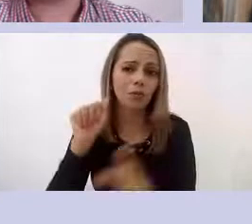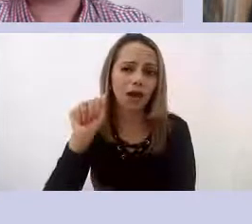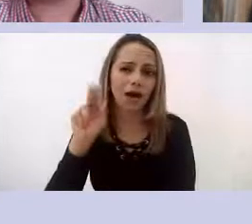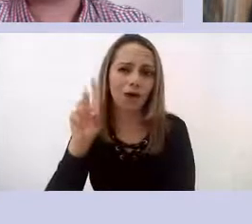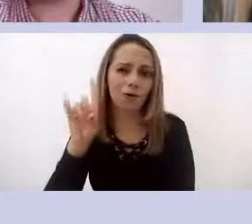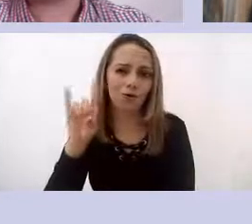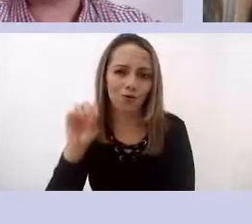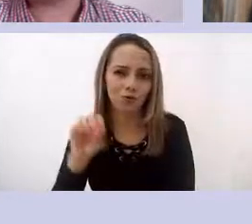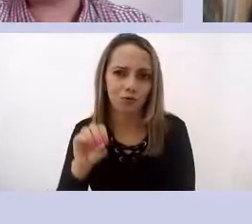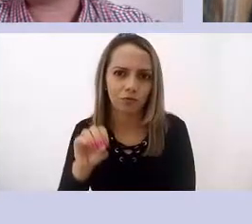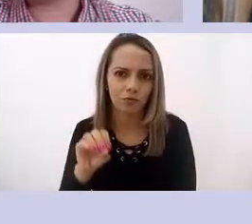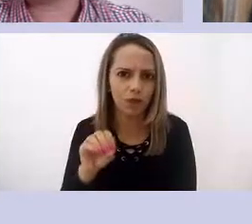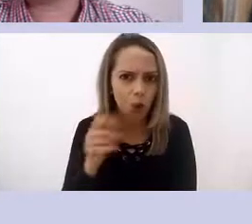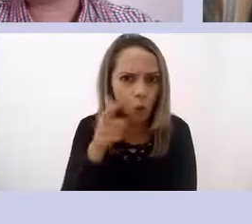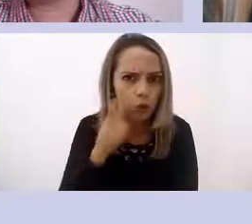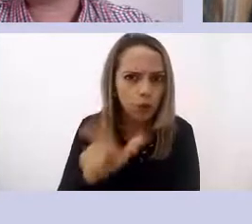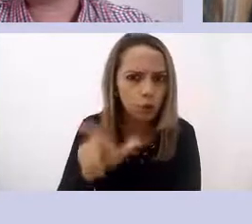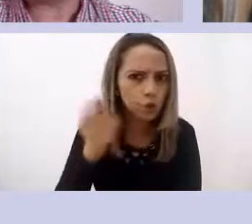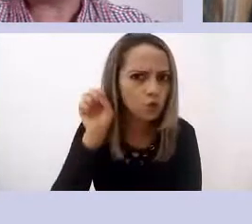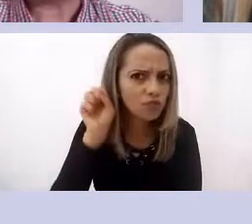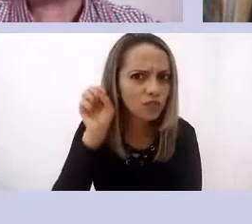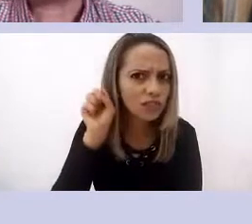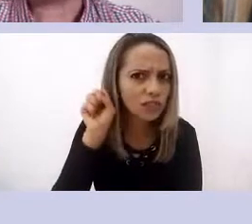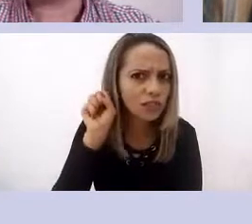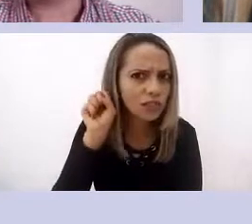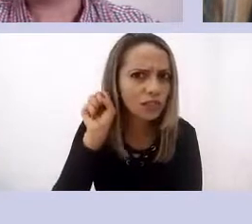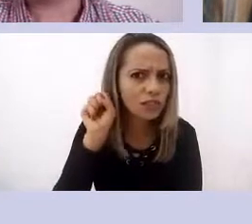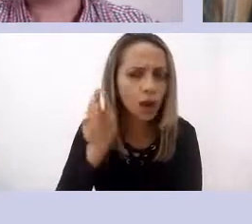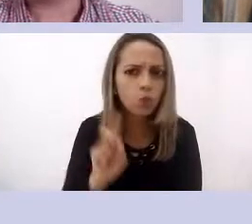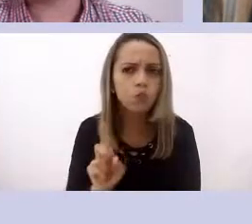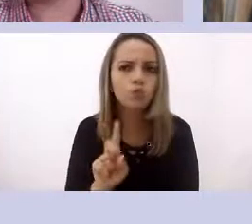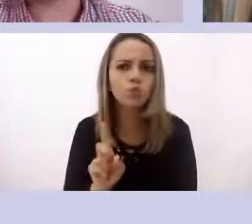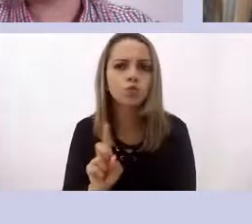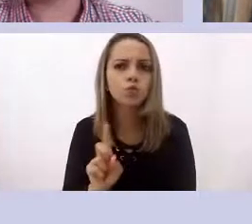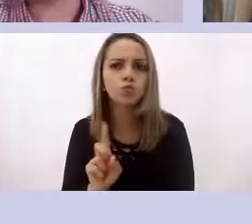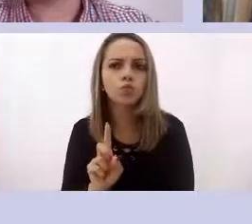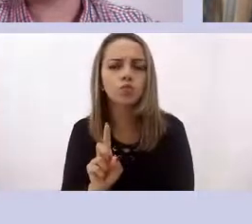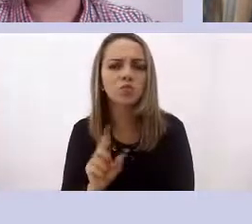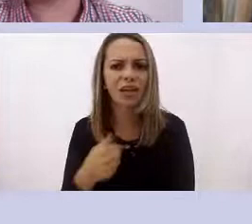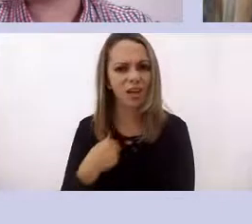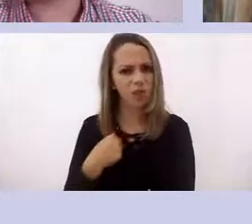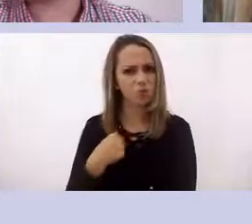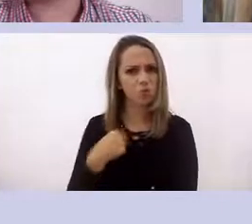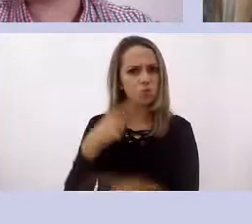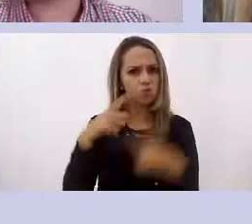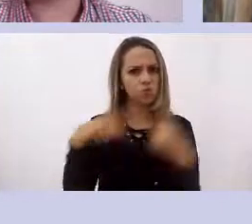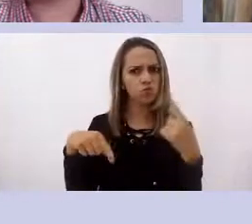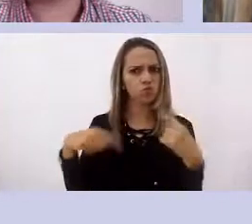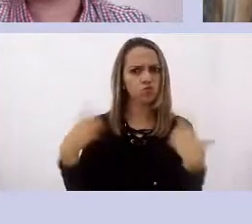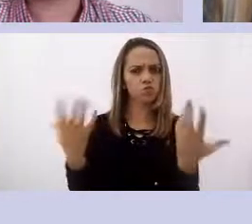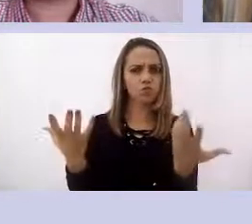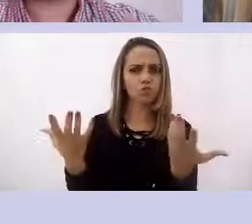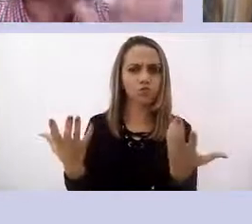Melhorou? Eu não estou ouvindo. E? Será que eu estou mudo? Eu acho... Está me ouvindo,